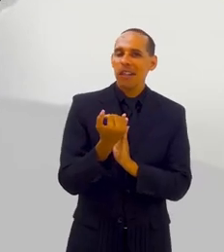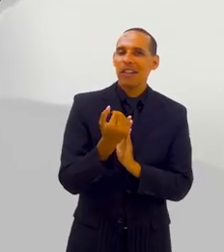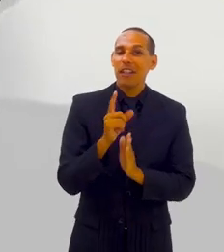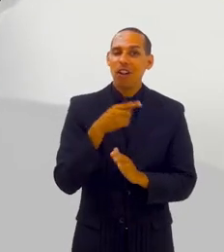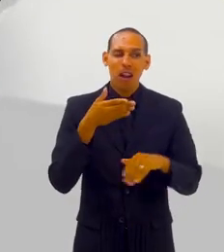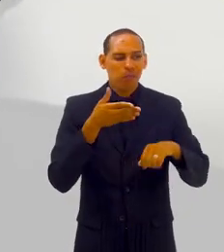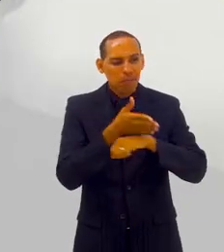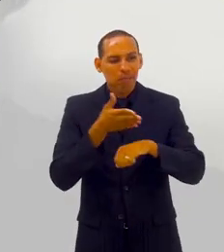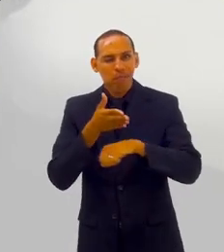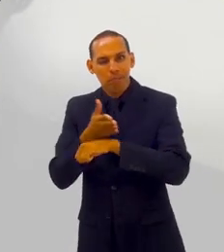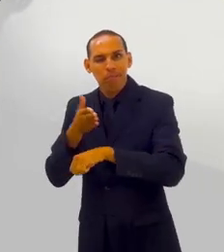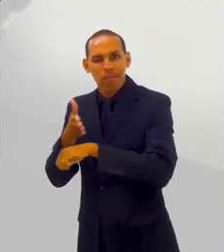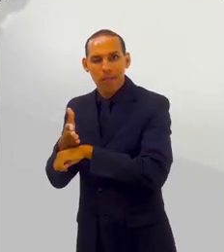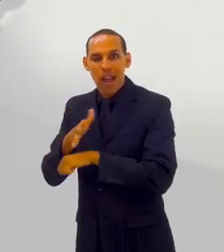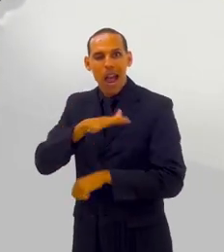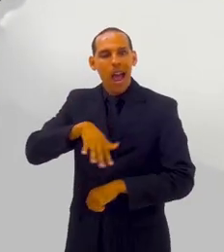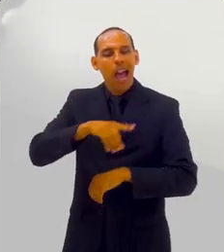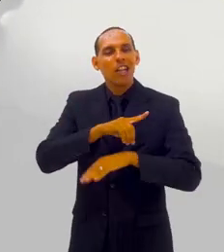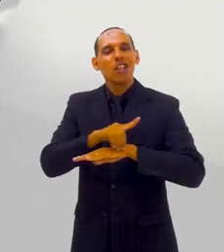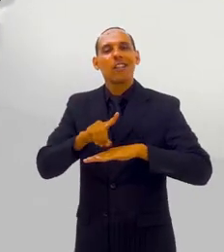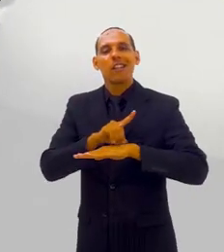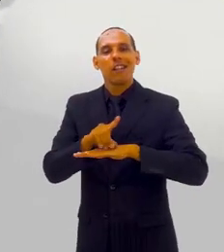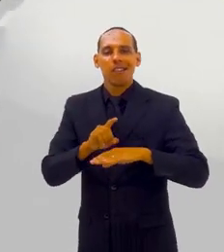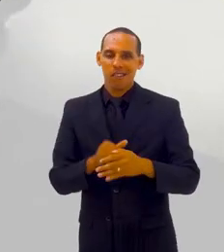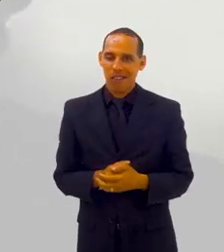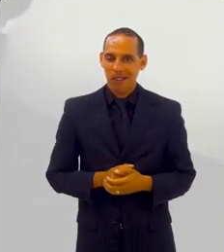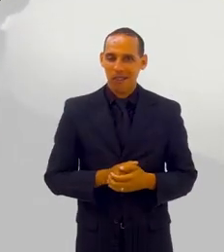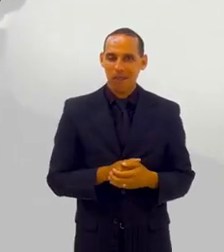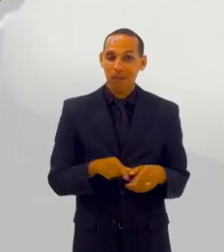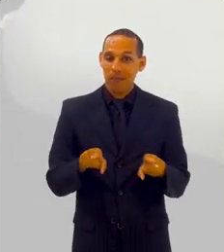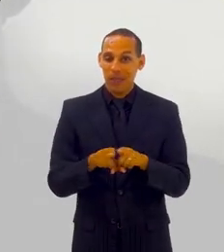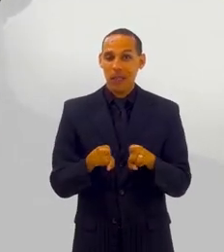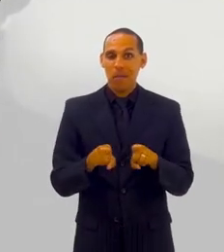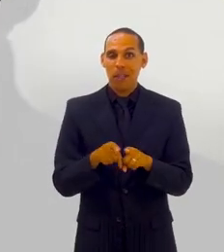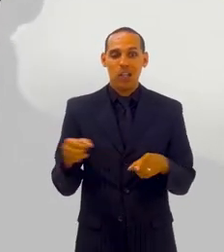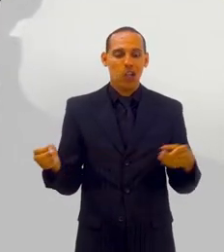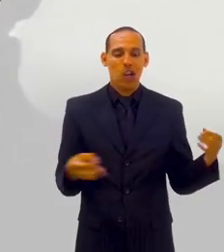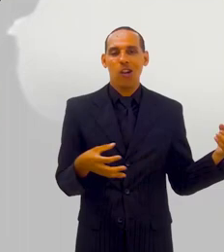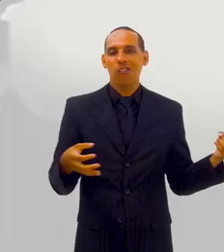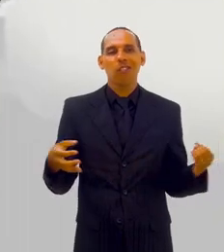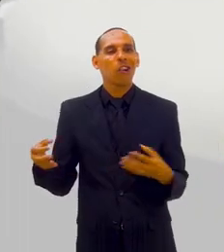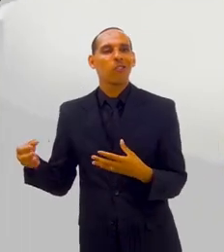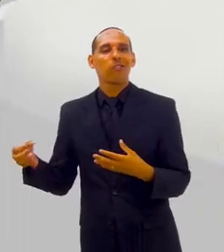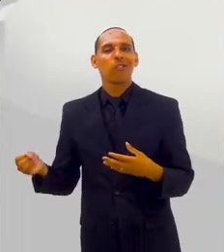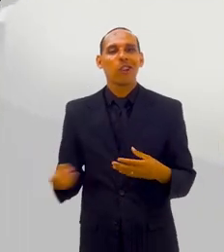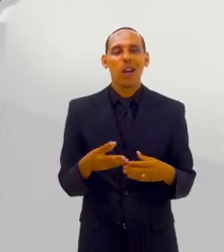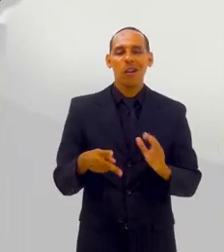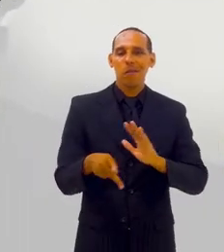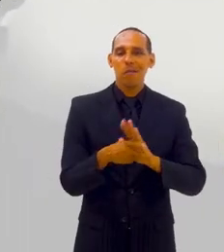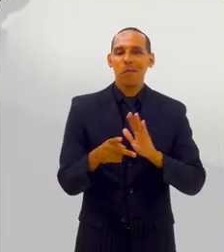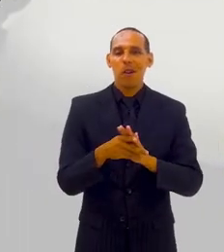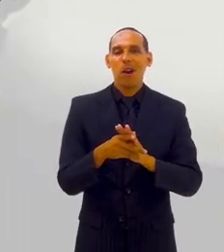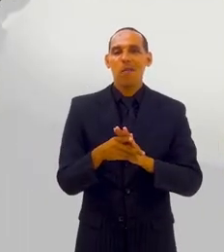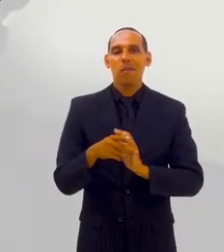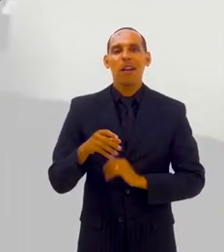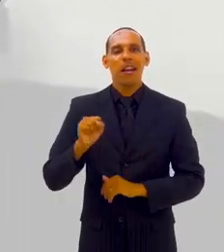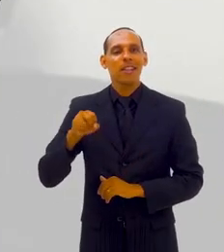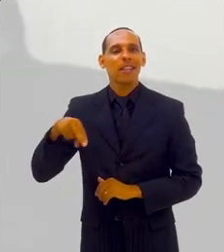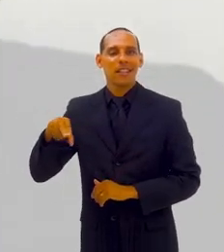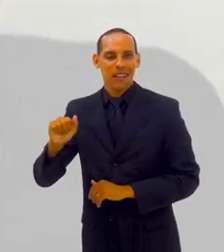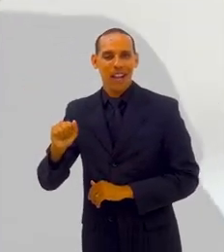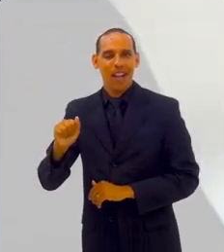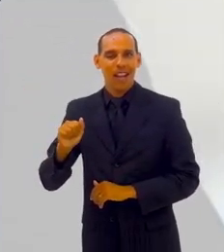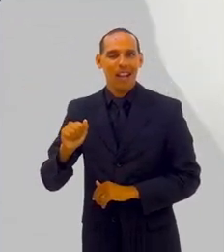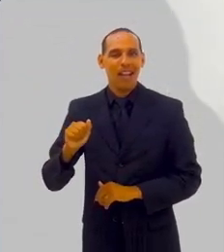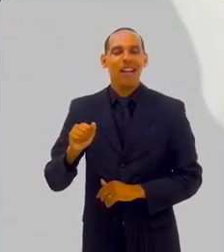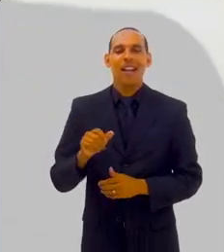a nossa penetração na área digital e em termos novidades da sociedade Nacional da